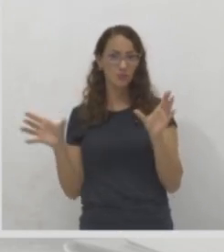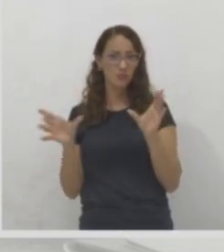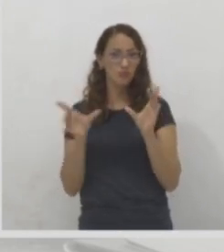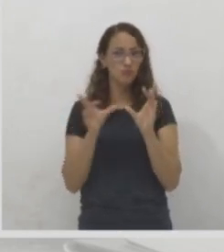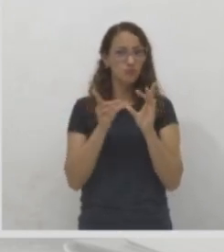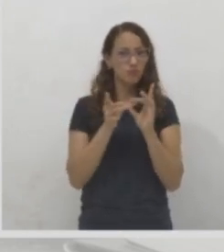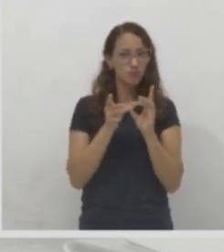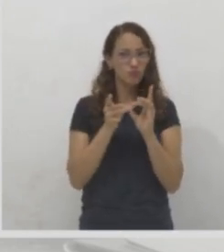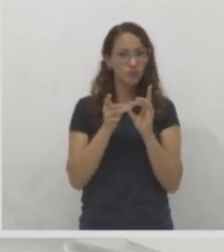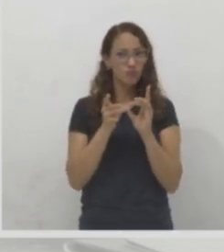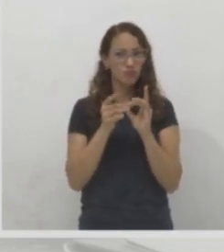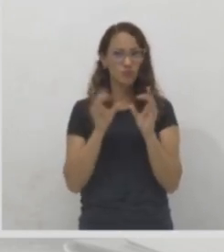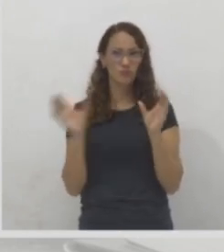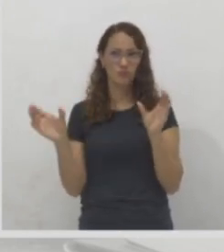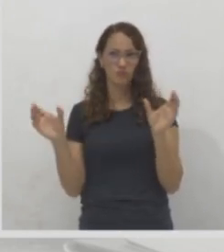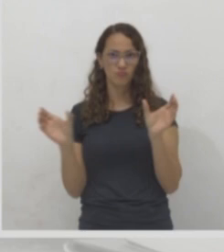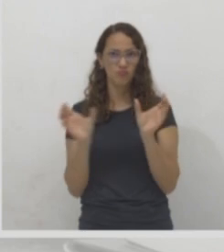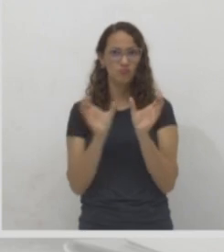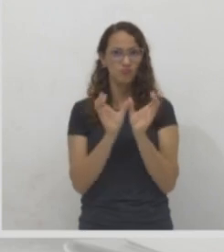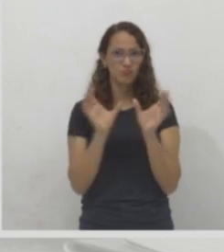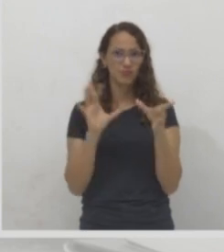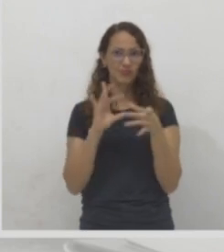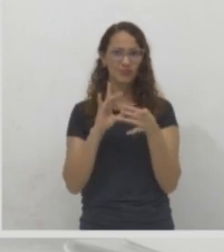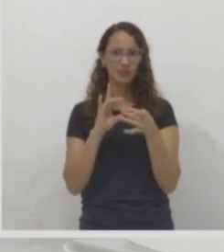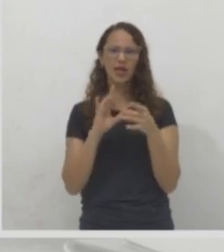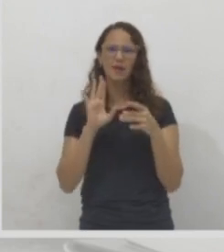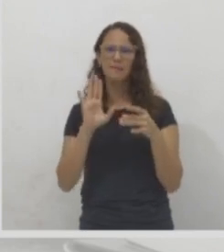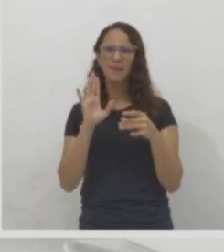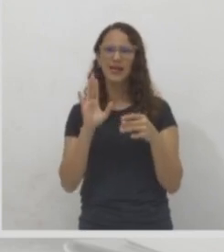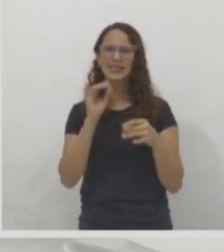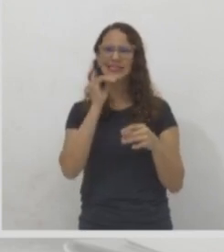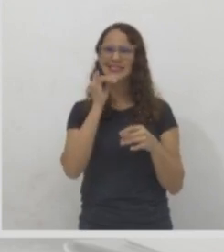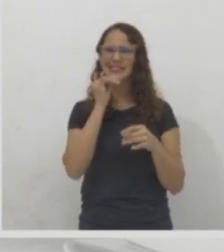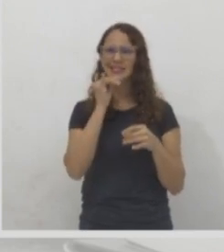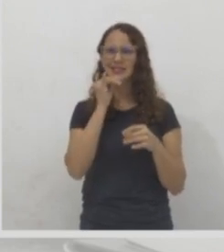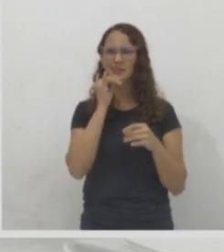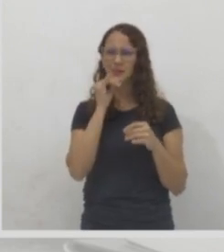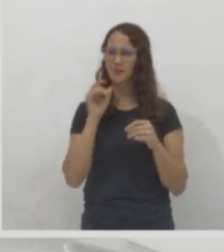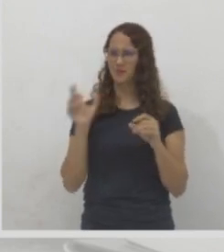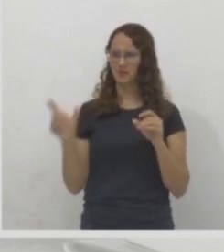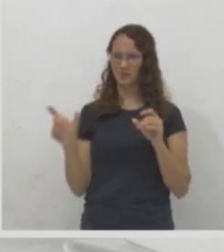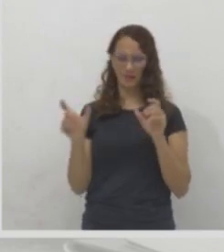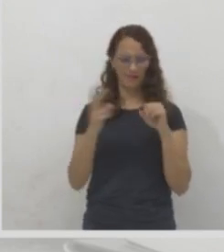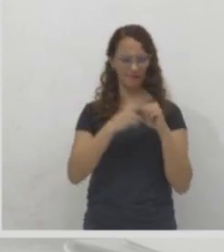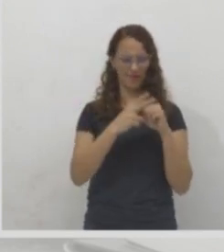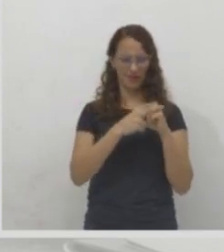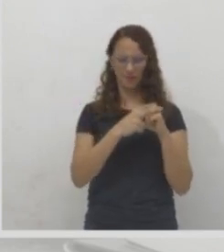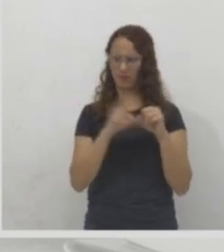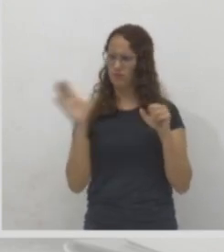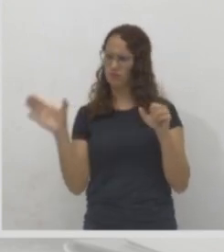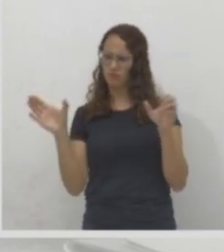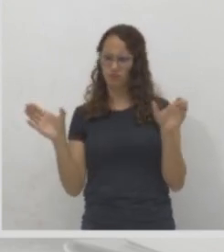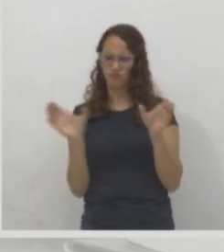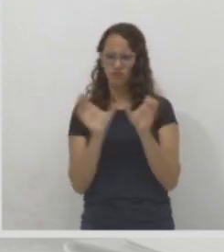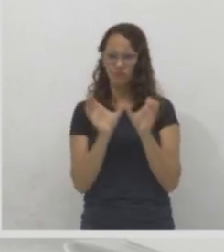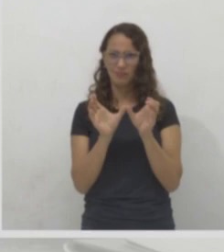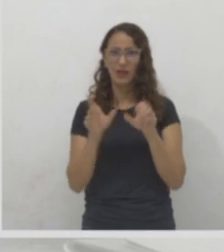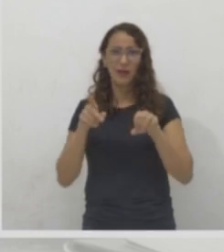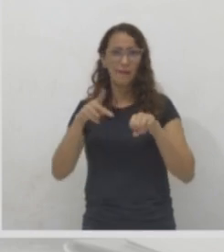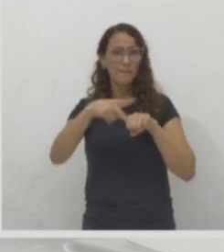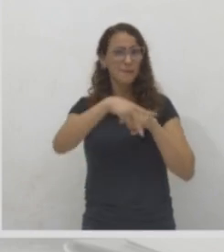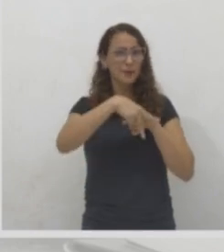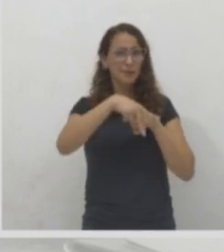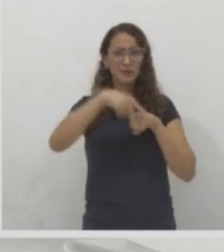diretamente, sem o auxílio, sem a necessidade de uma preposição. Então, eu tenho o